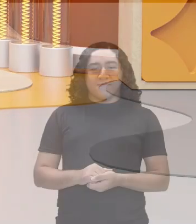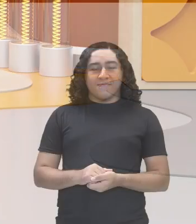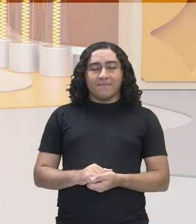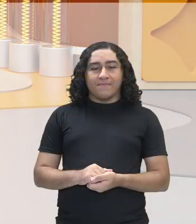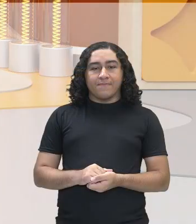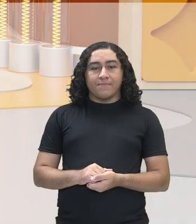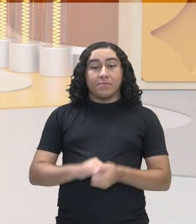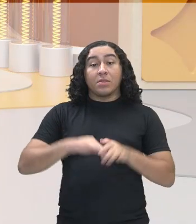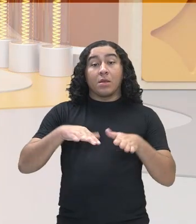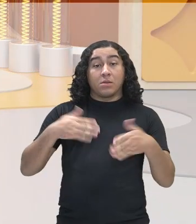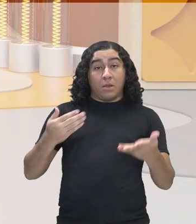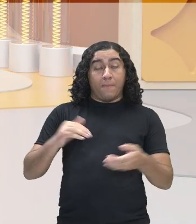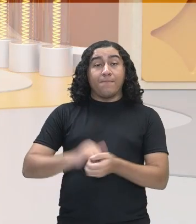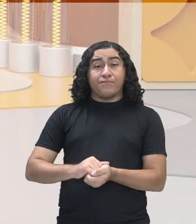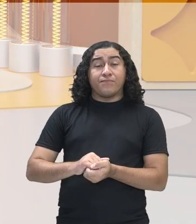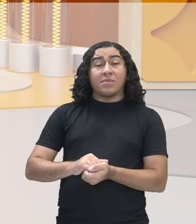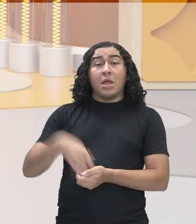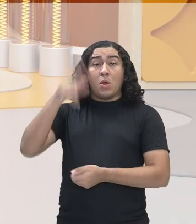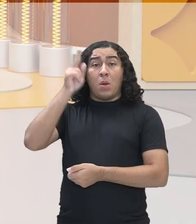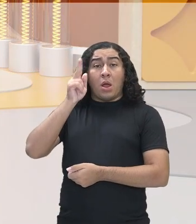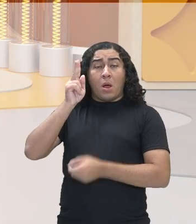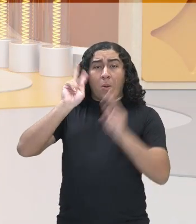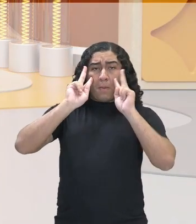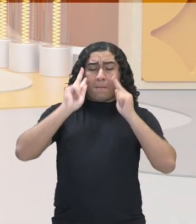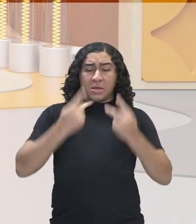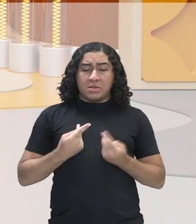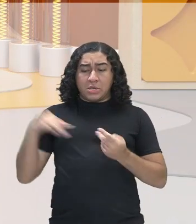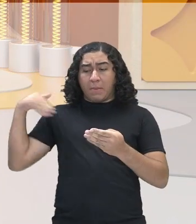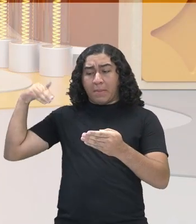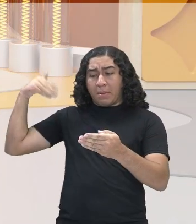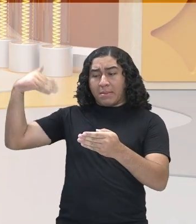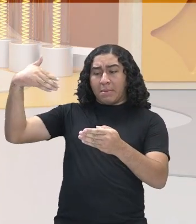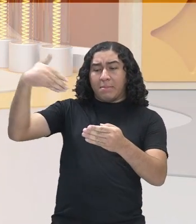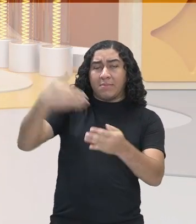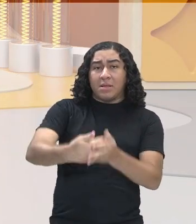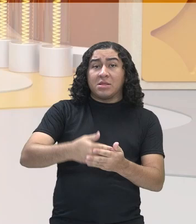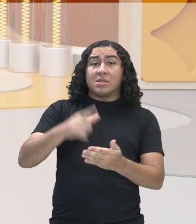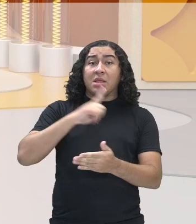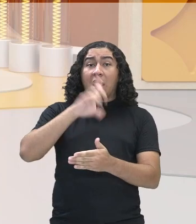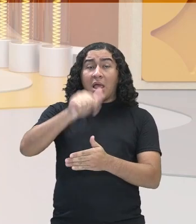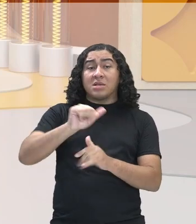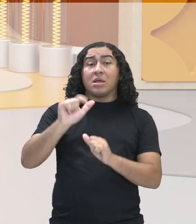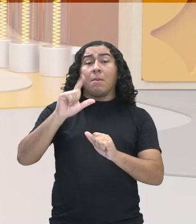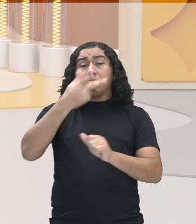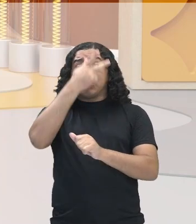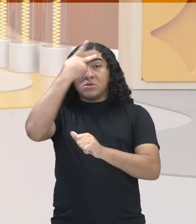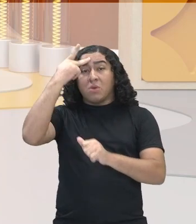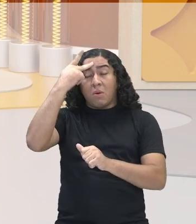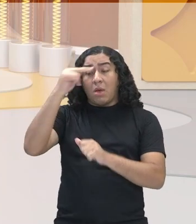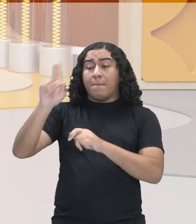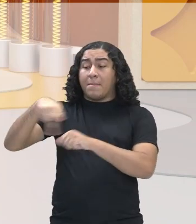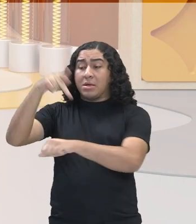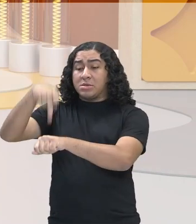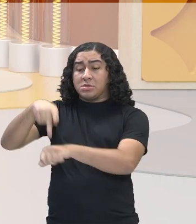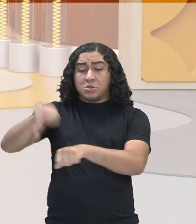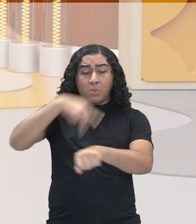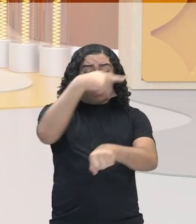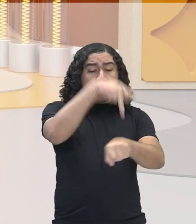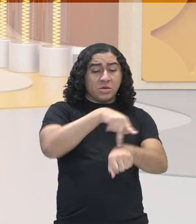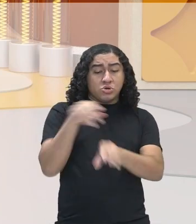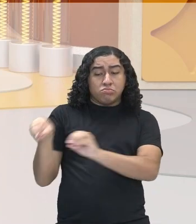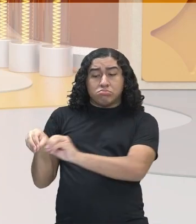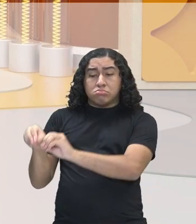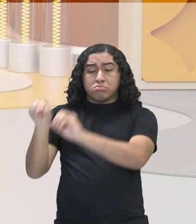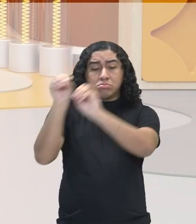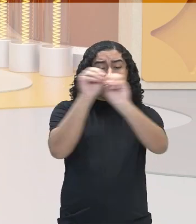Pessoal, ao longo de toda a história da humanidade, houve essa mudança das pessoas que vão circulando de um lugar para outro, né, por diversos motivos.